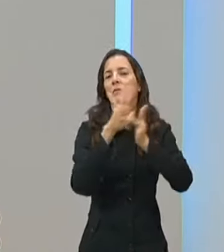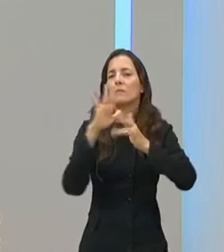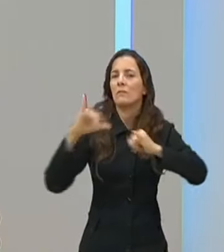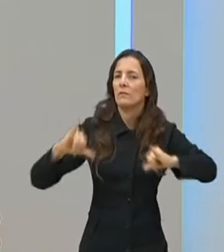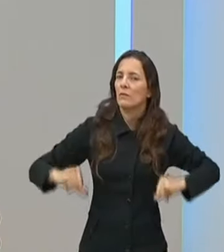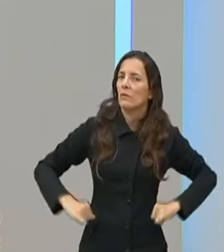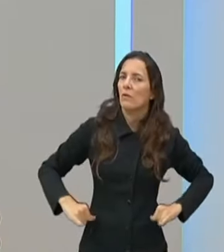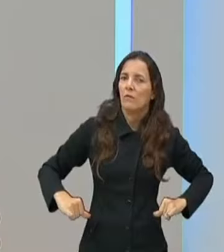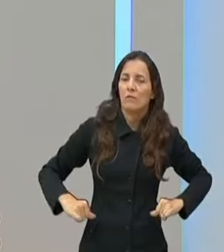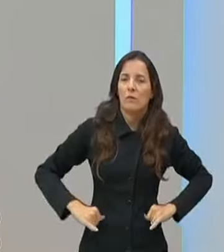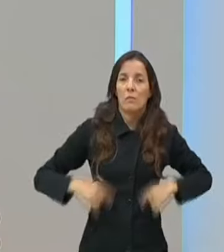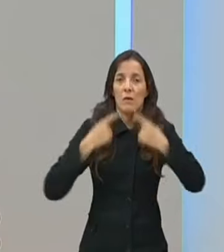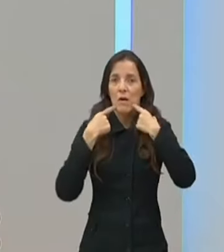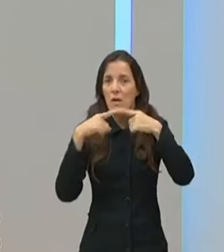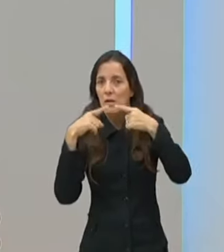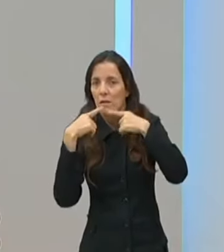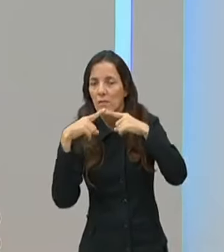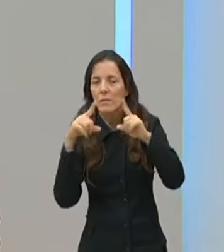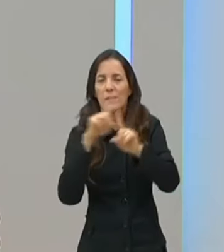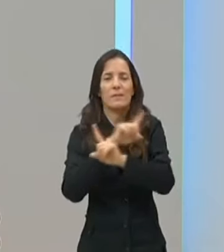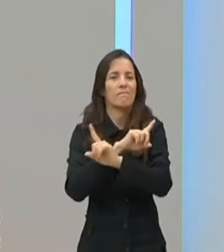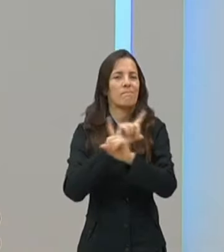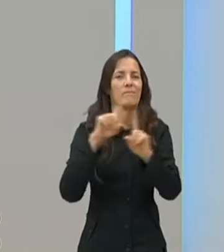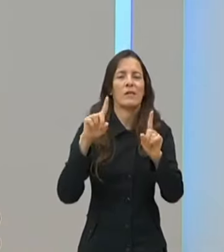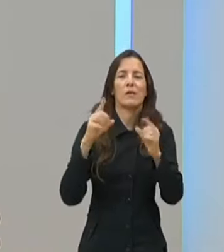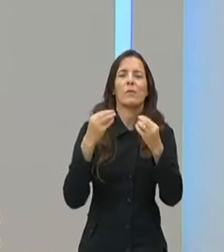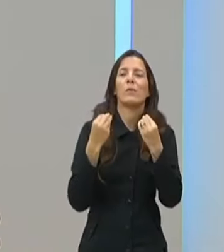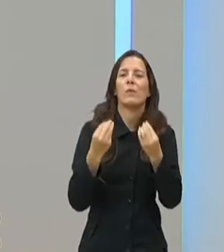boca. Aleluia! Como um